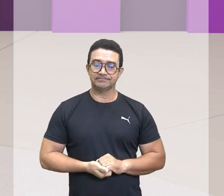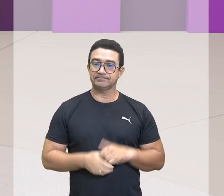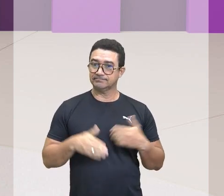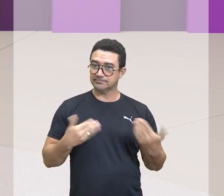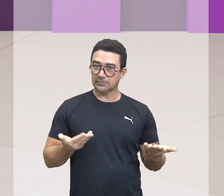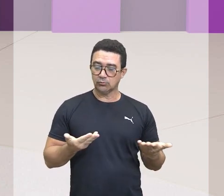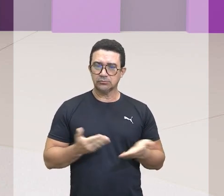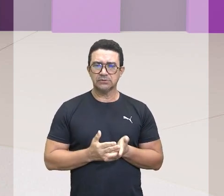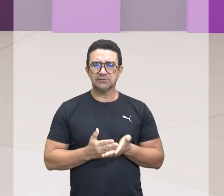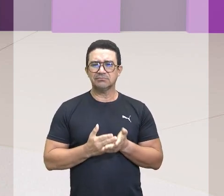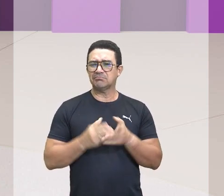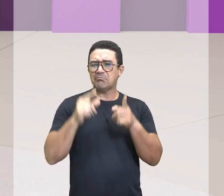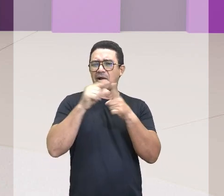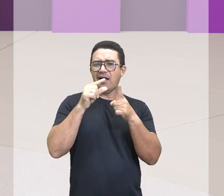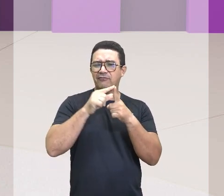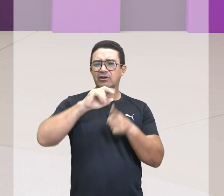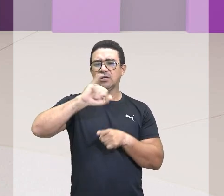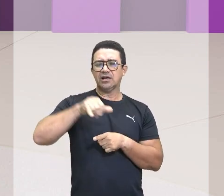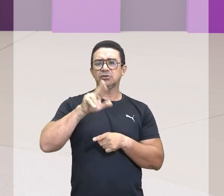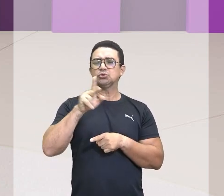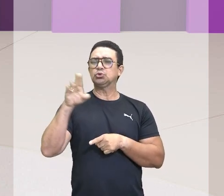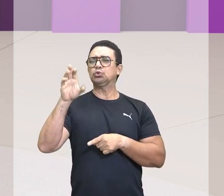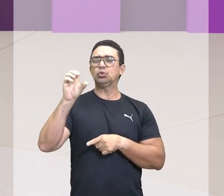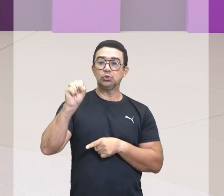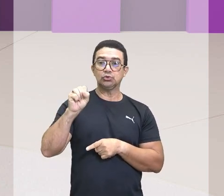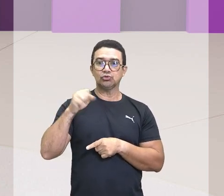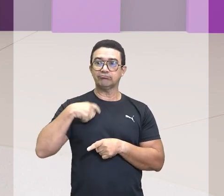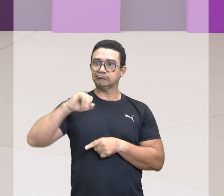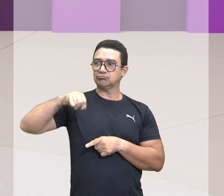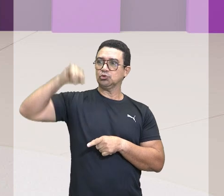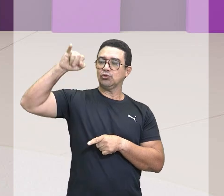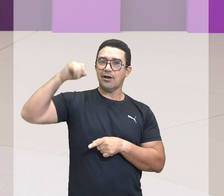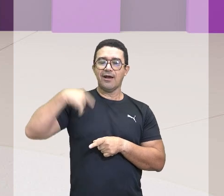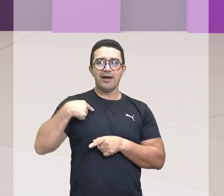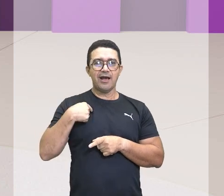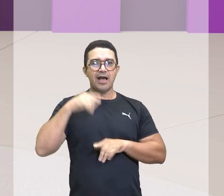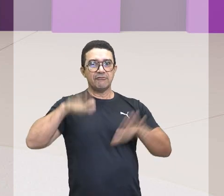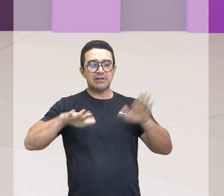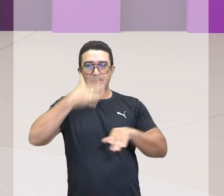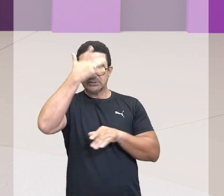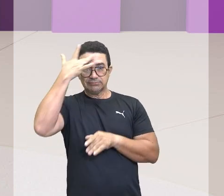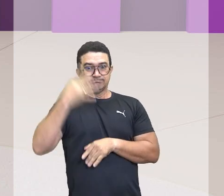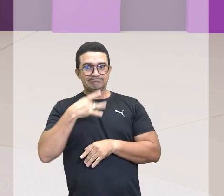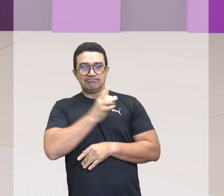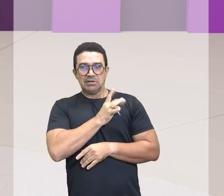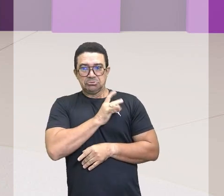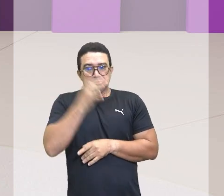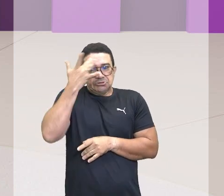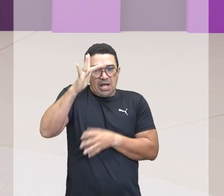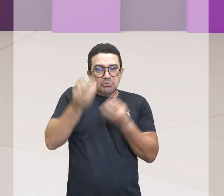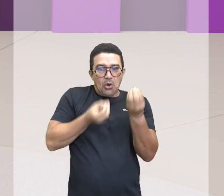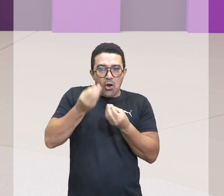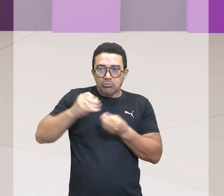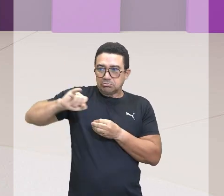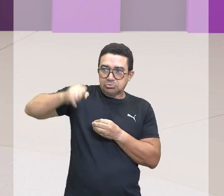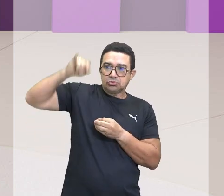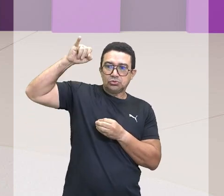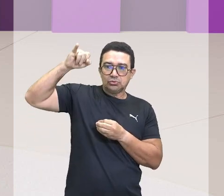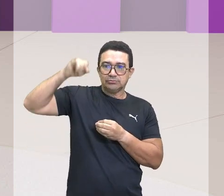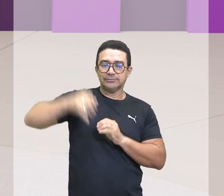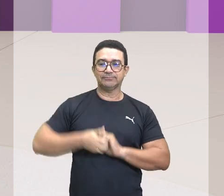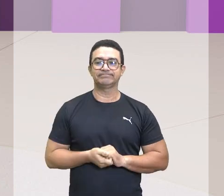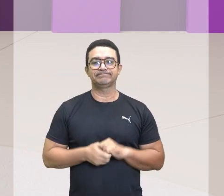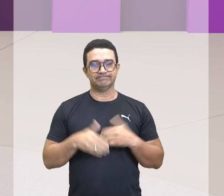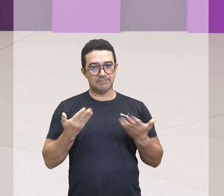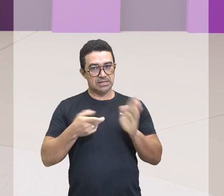se fala em juros, geralmente a pessoa já sai correndo, né? Ou não entende como isso funciona. Mas antes de mais